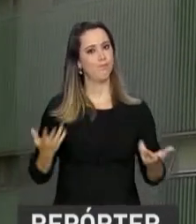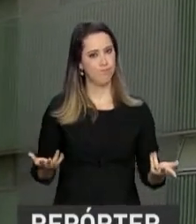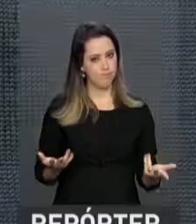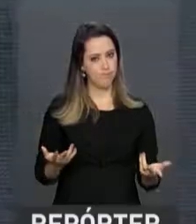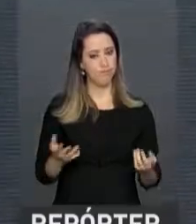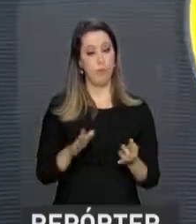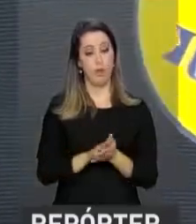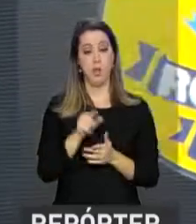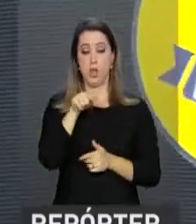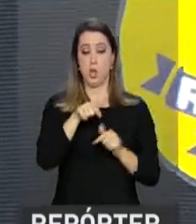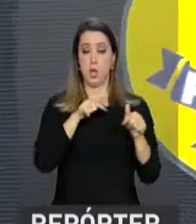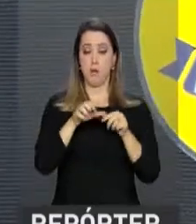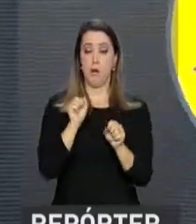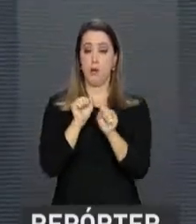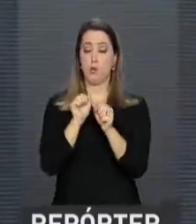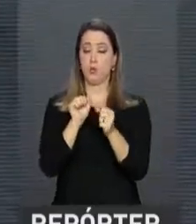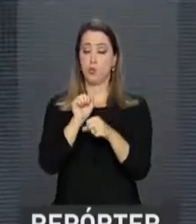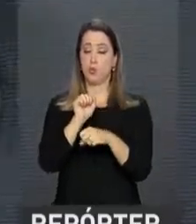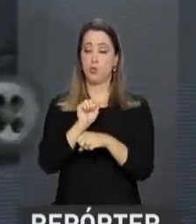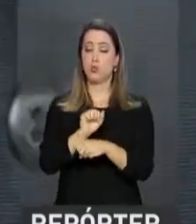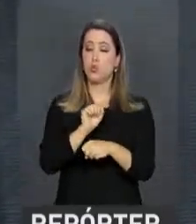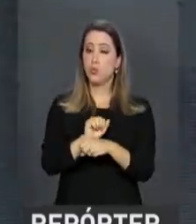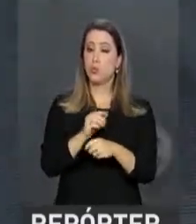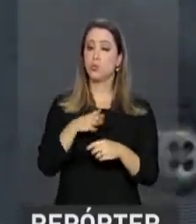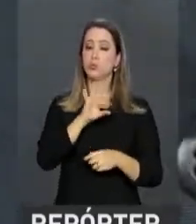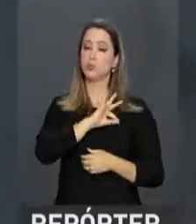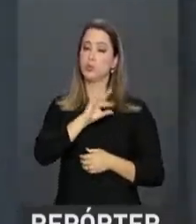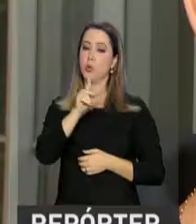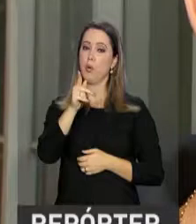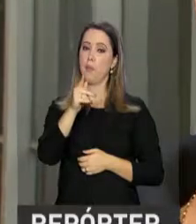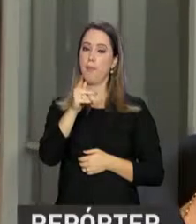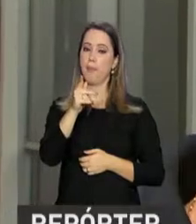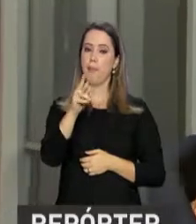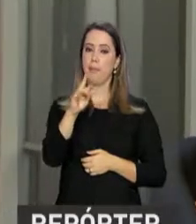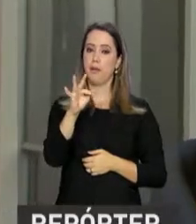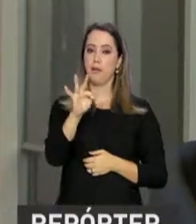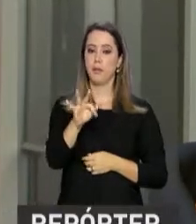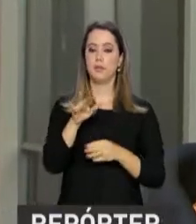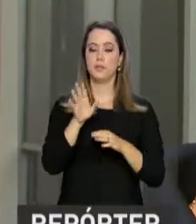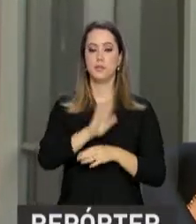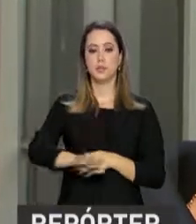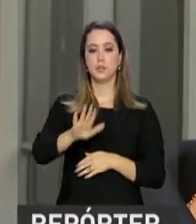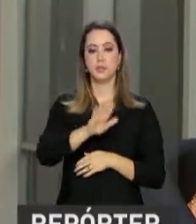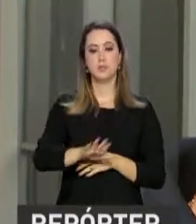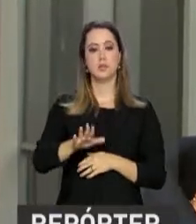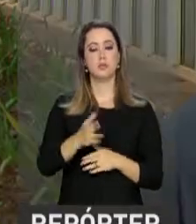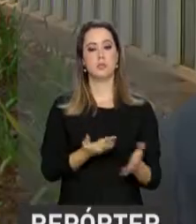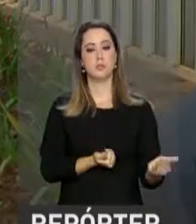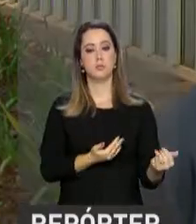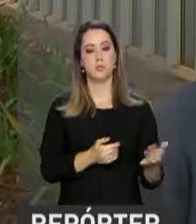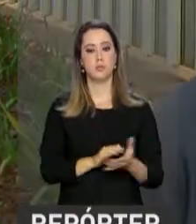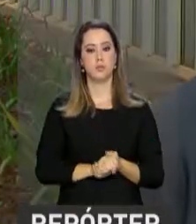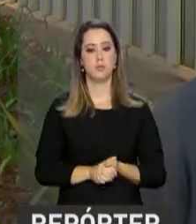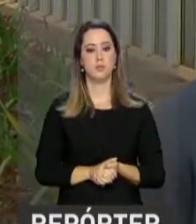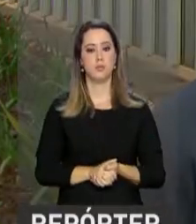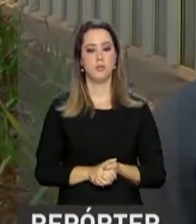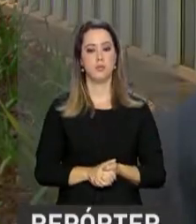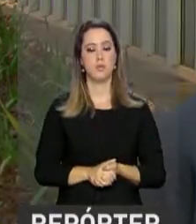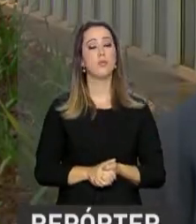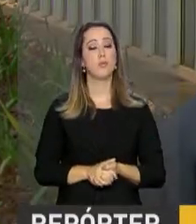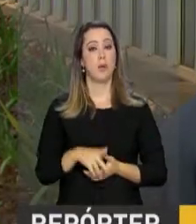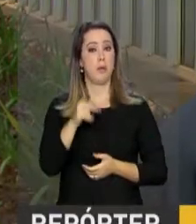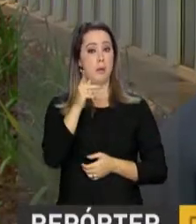direitos humanos a polícia rodoviária federal também participa da campanha nacional de proteção a crianças e adolescentes no carnaval a prf vai